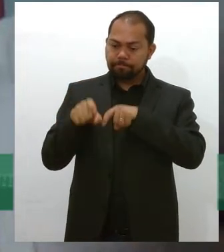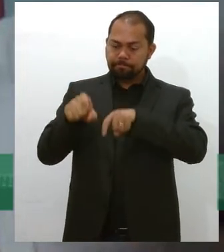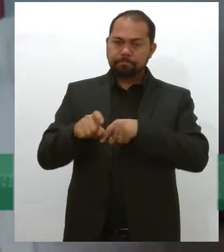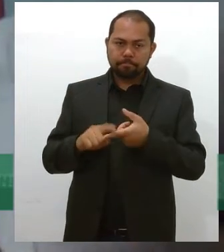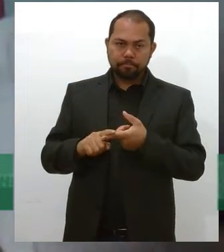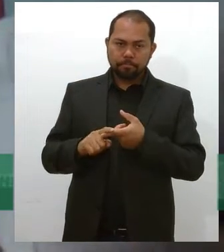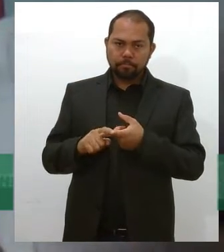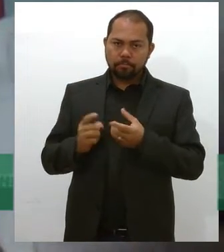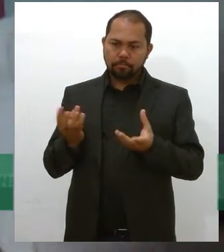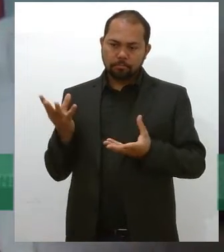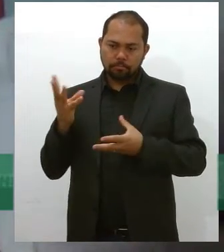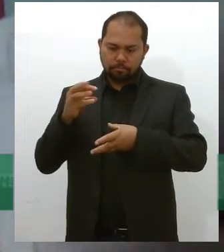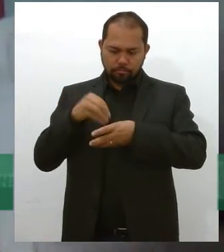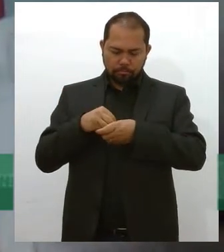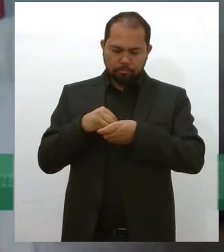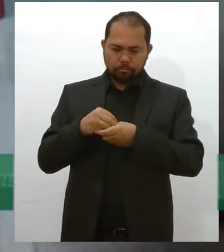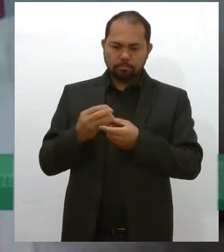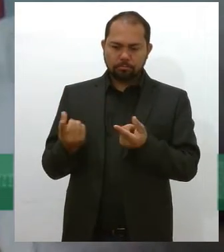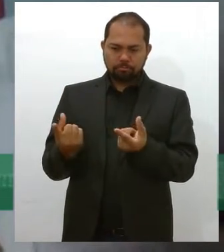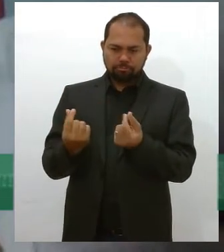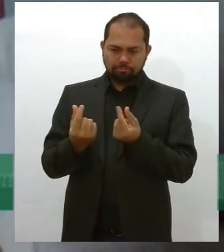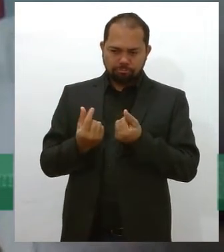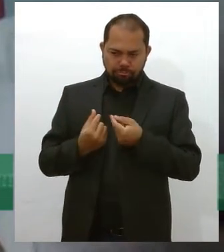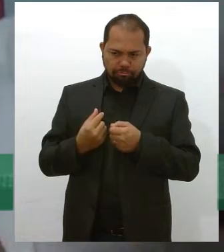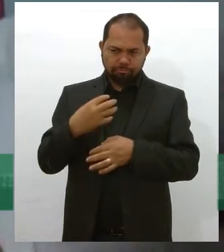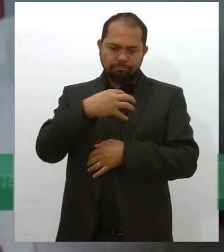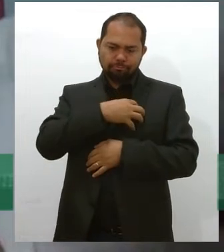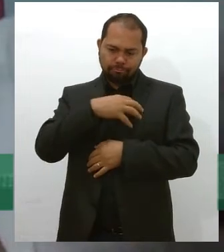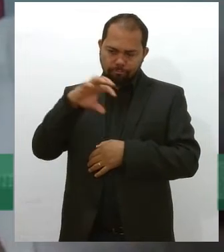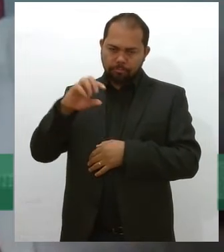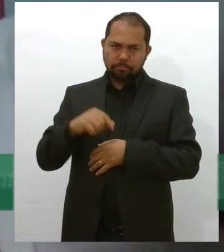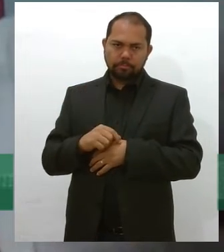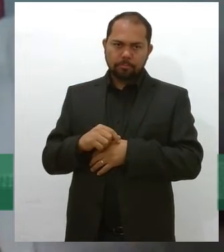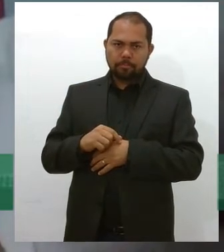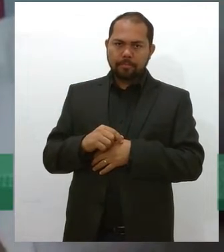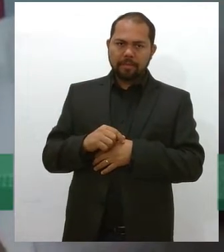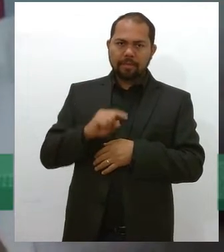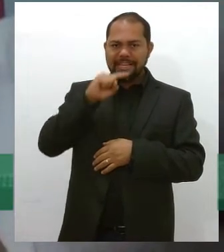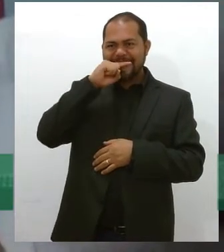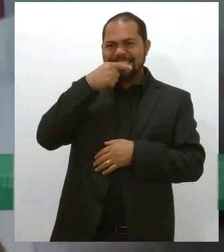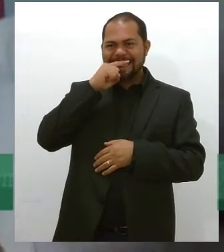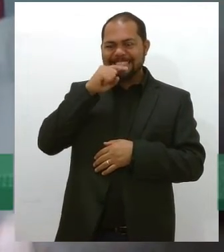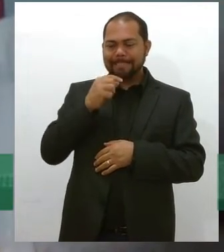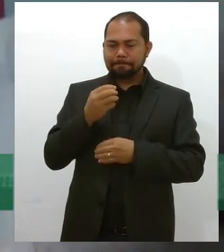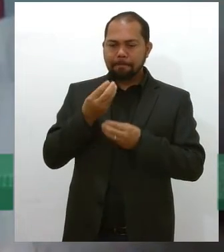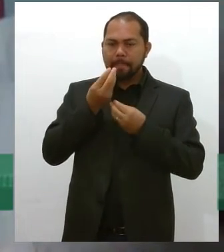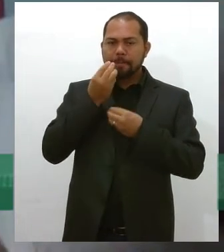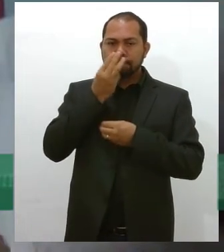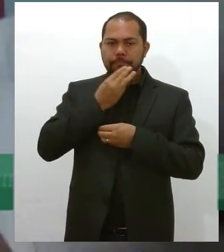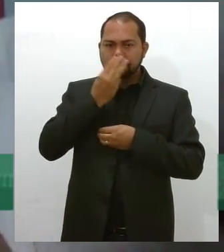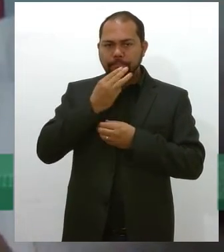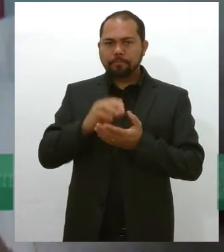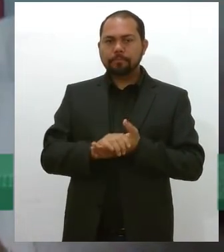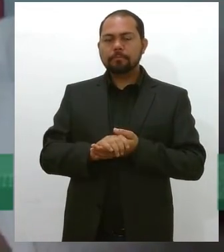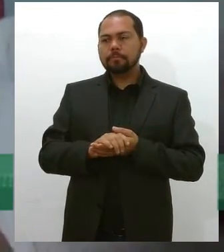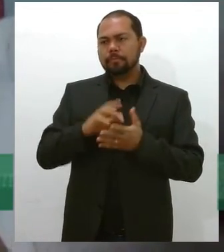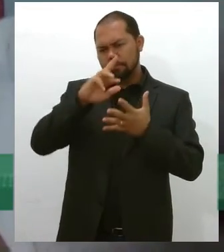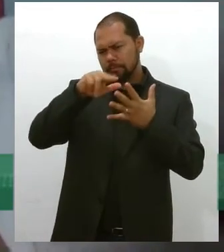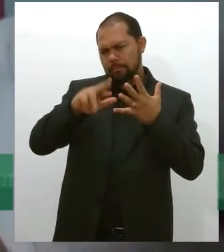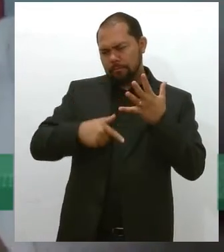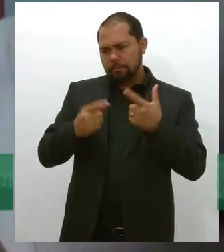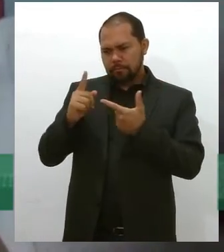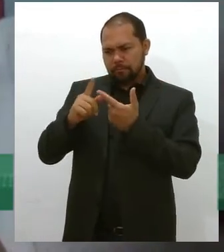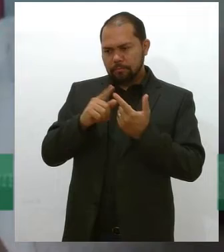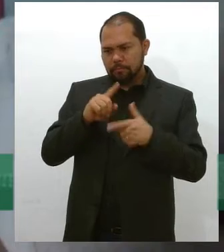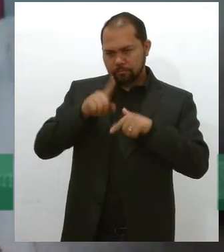também da Bahia, né? De exportação do açúcar, né? E outros gêneros. Então, ele tinha